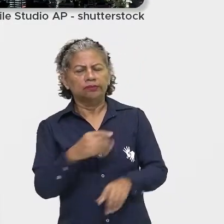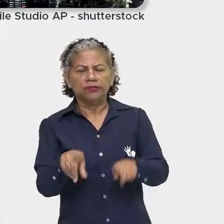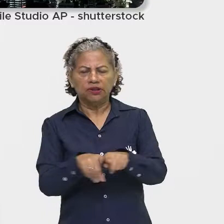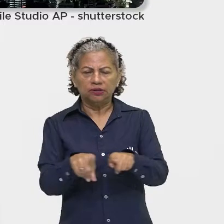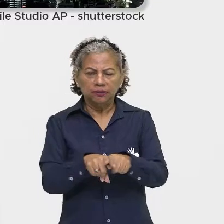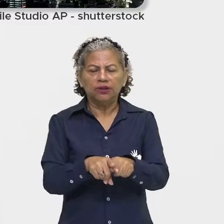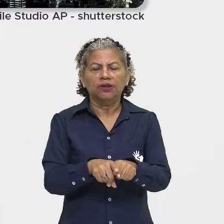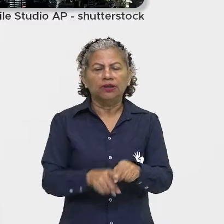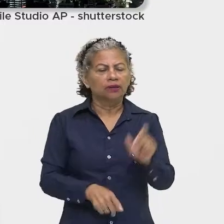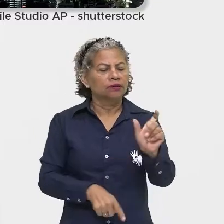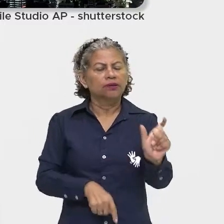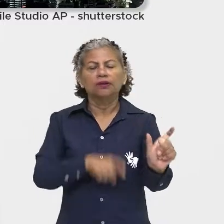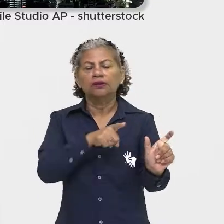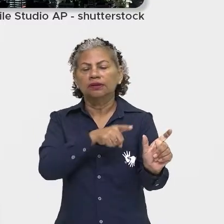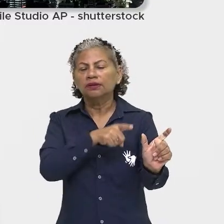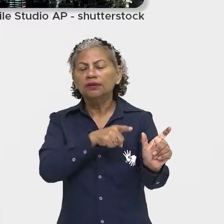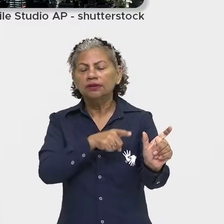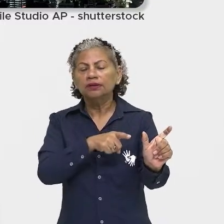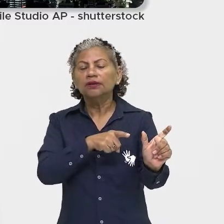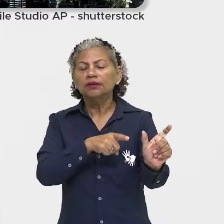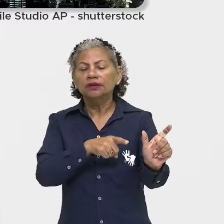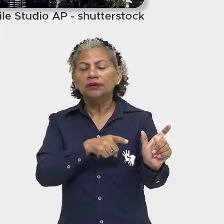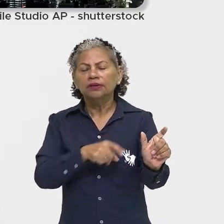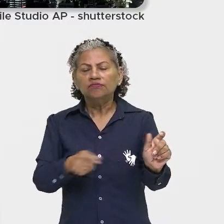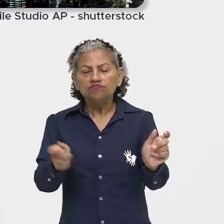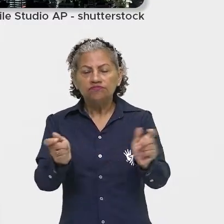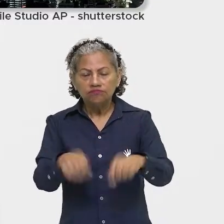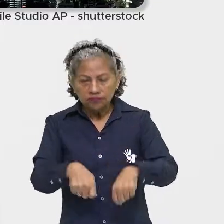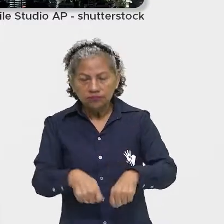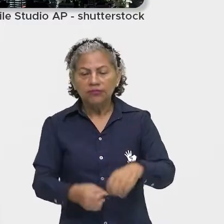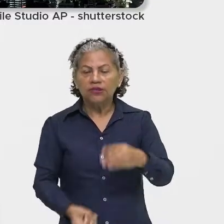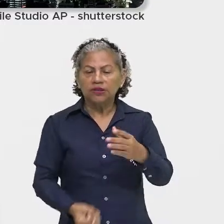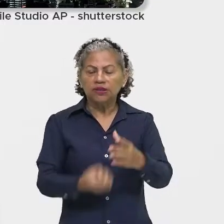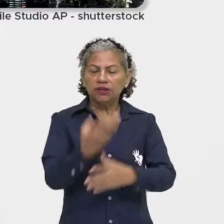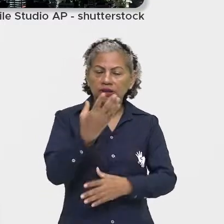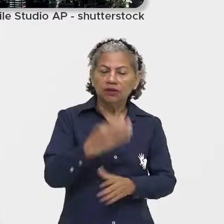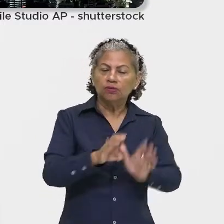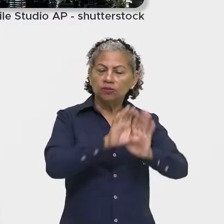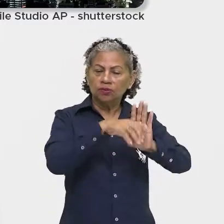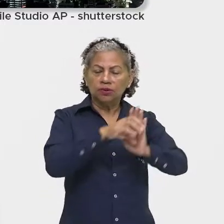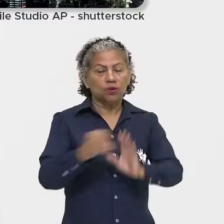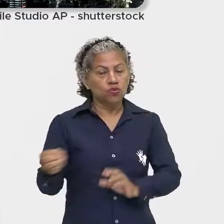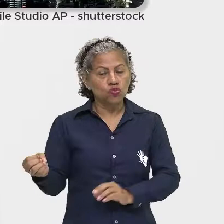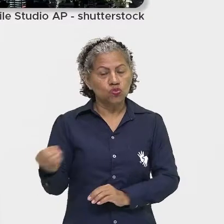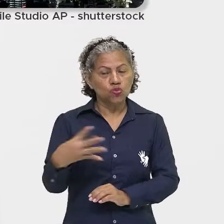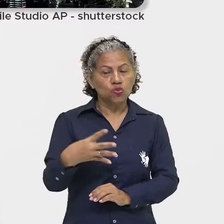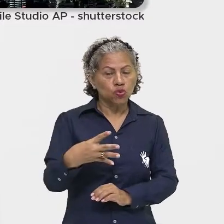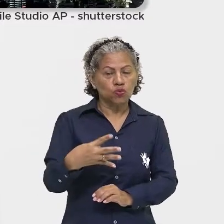das palavras, podemos finalmente criar um conceito novo e moderno,